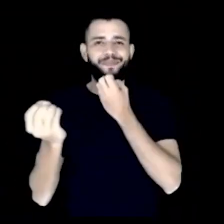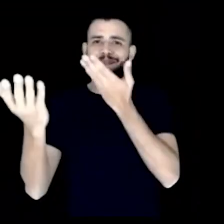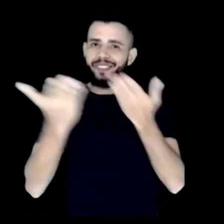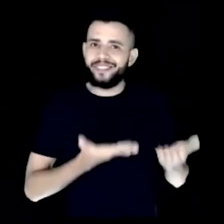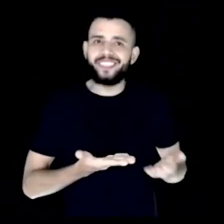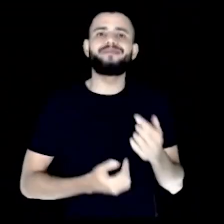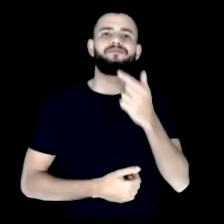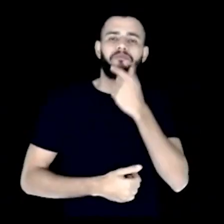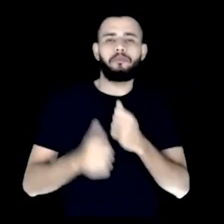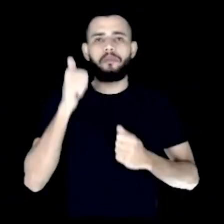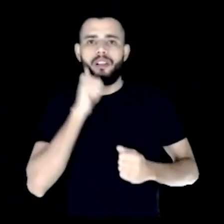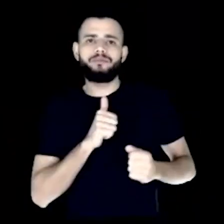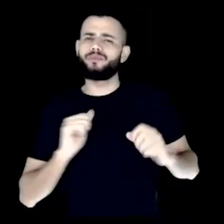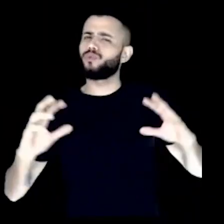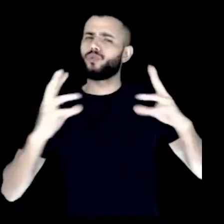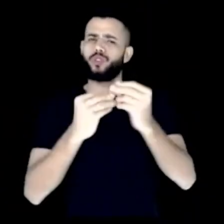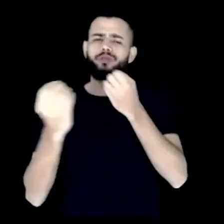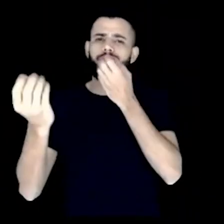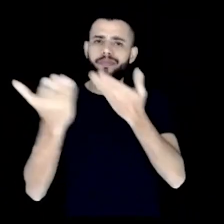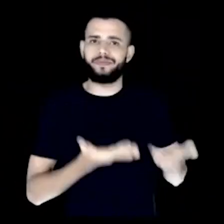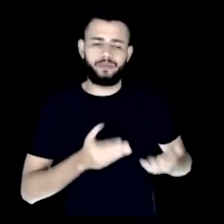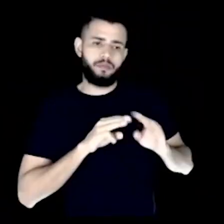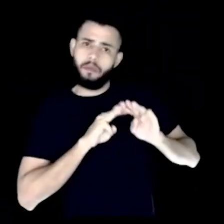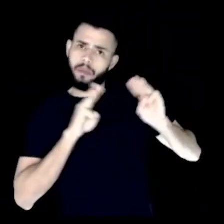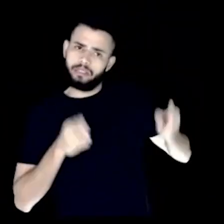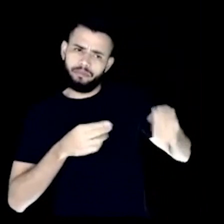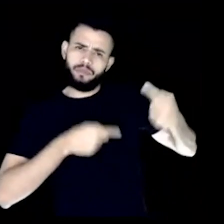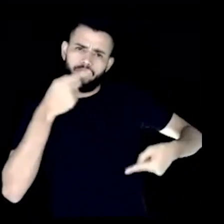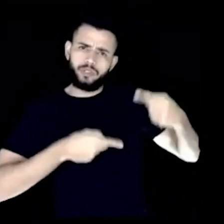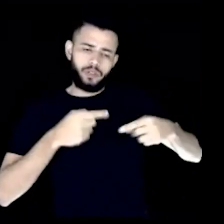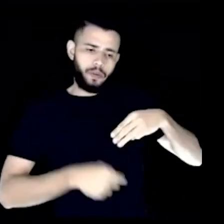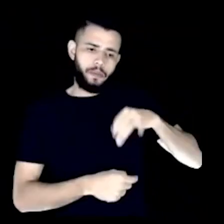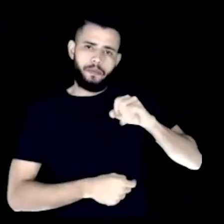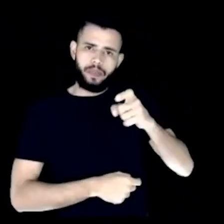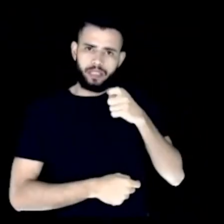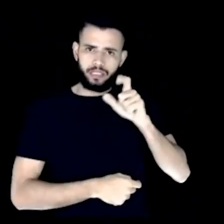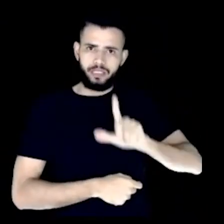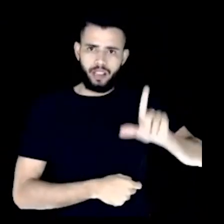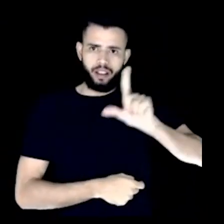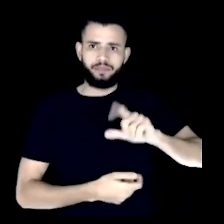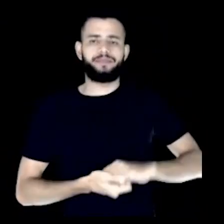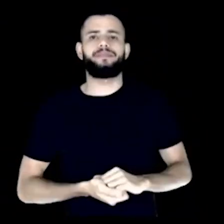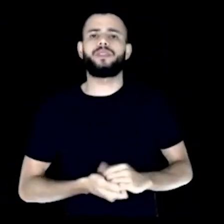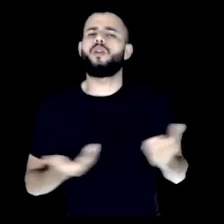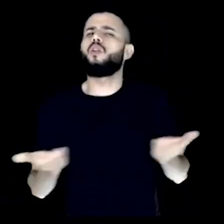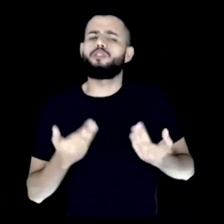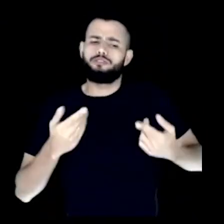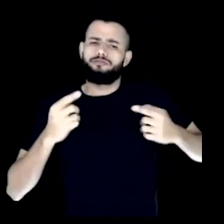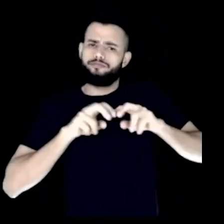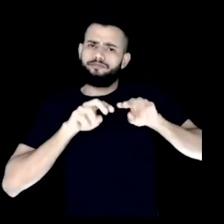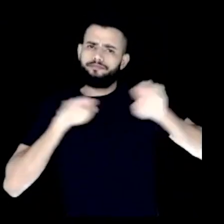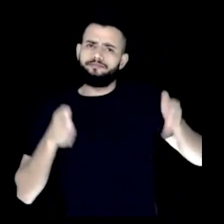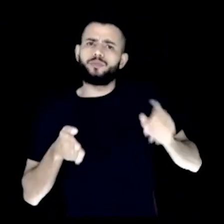Olá, bem-vindos, bem-vindas e bem-vindes a mais uma mesa do Mix Literário. E nessa mesa